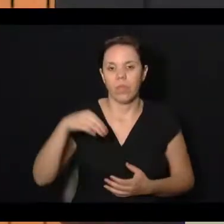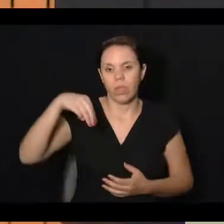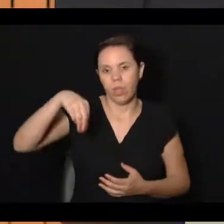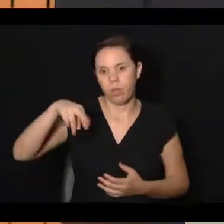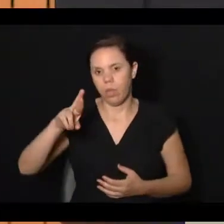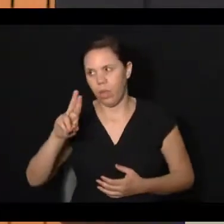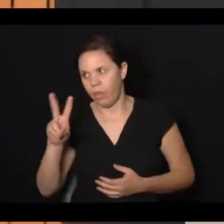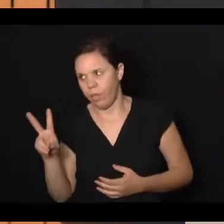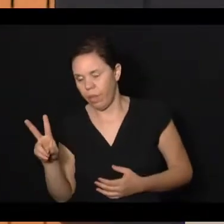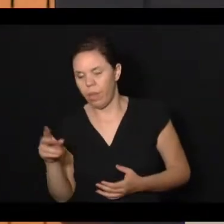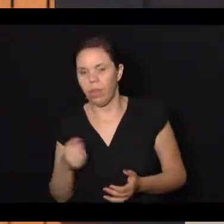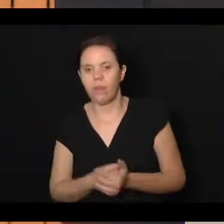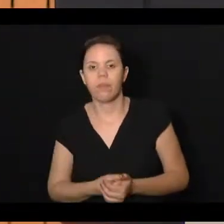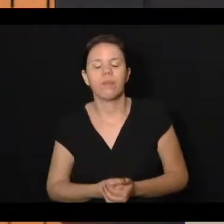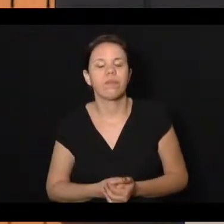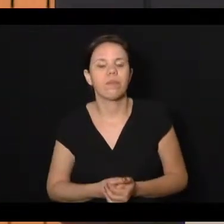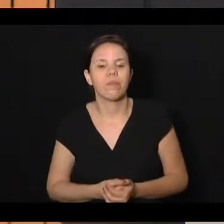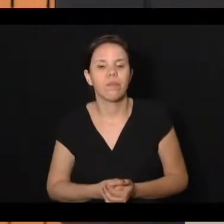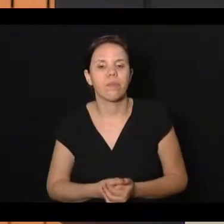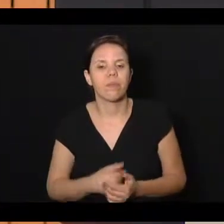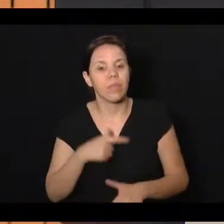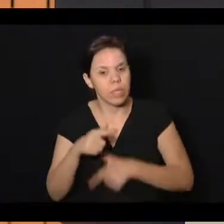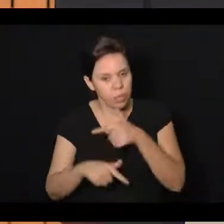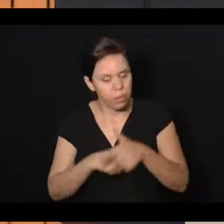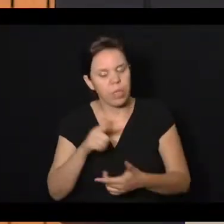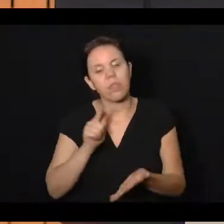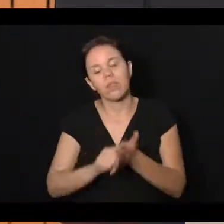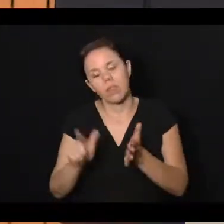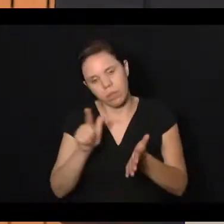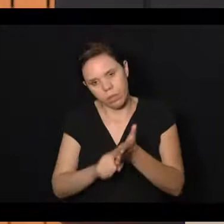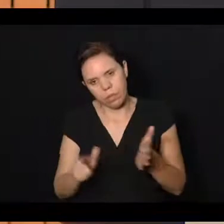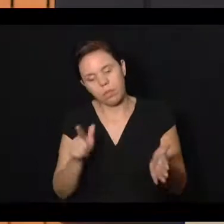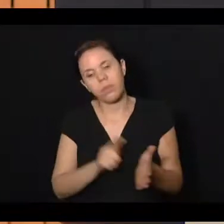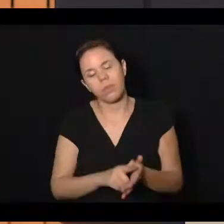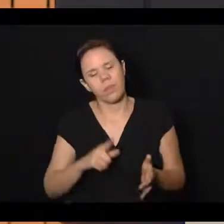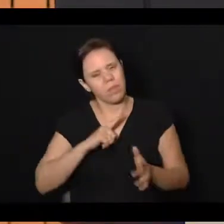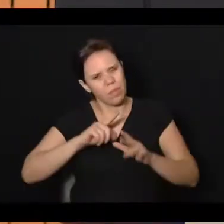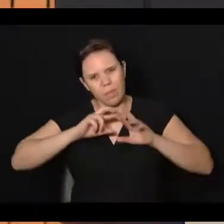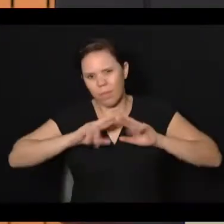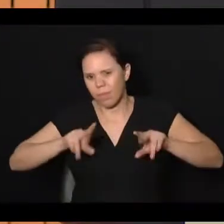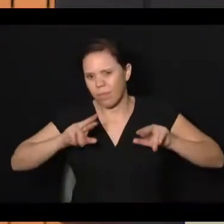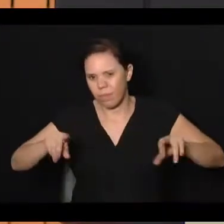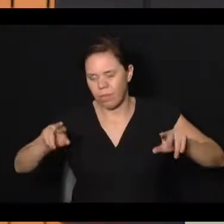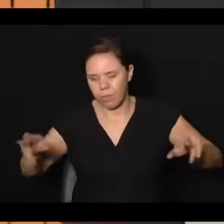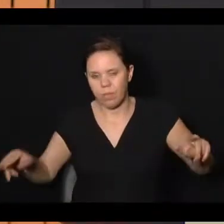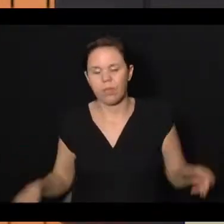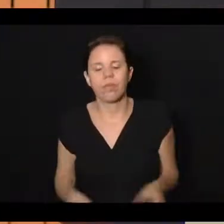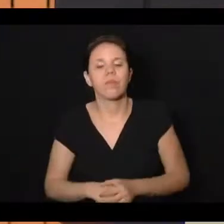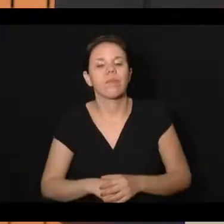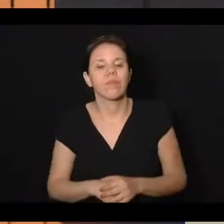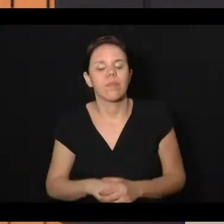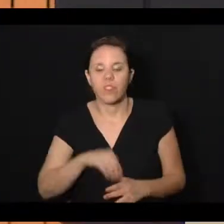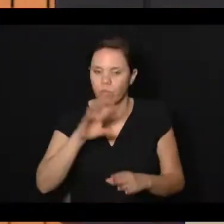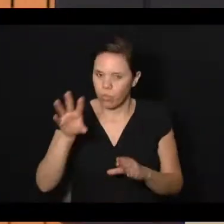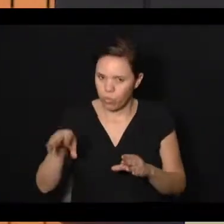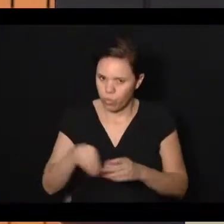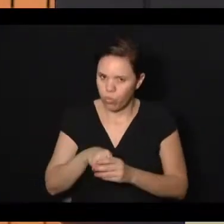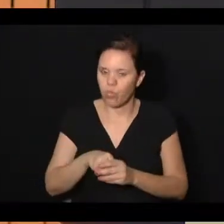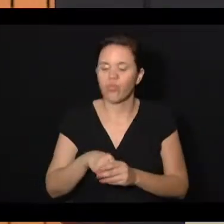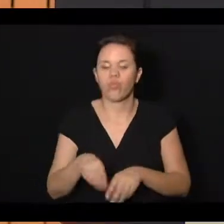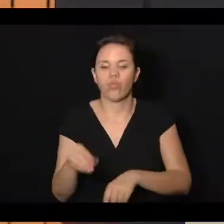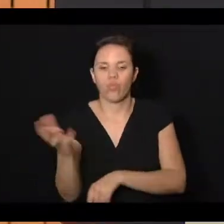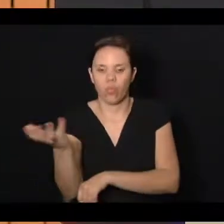serviço de de limpeza ea gente tem várias vários usuários nós que já foram inseridos então no